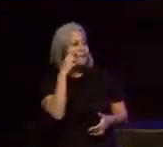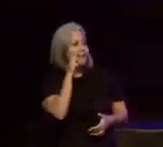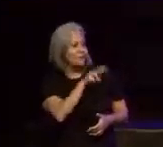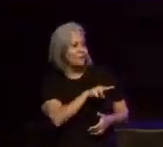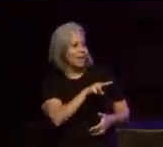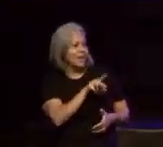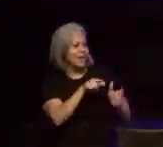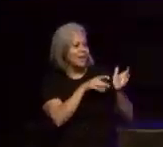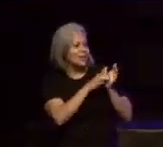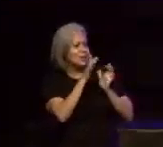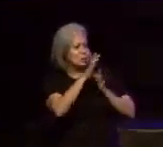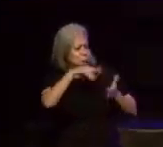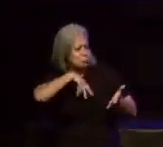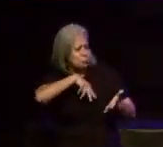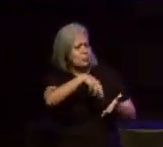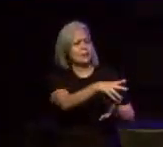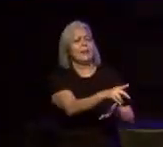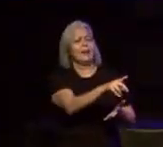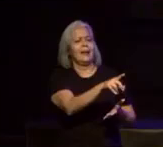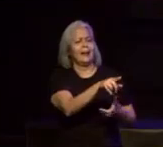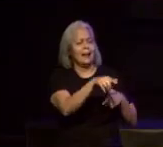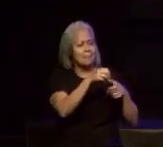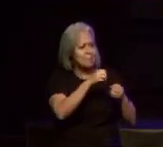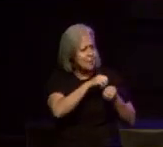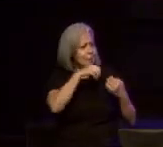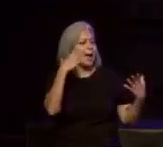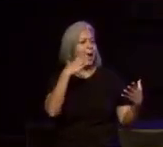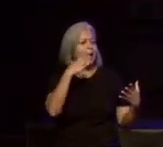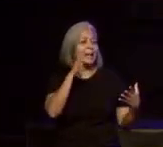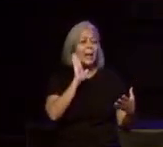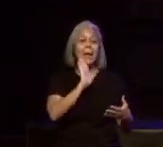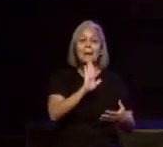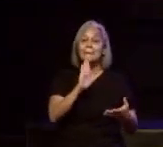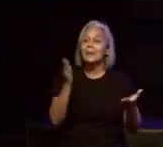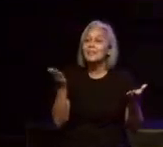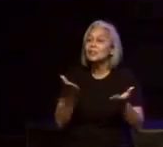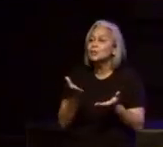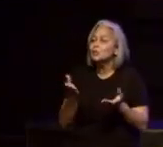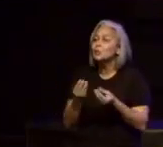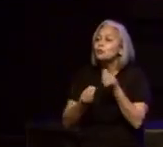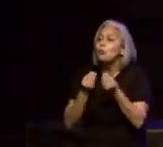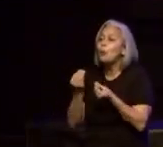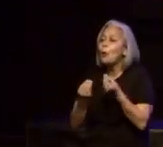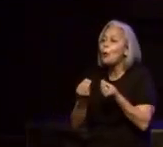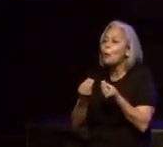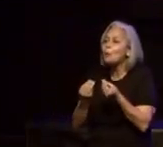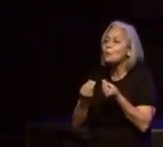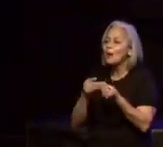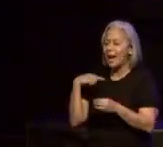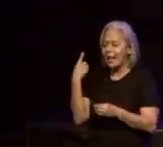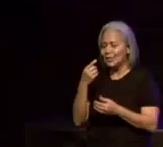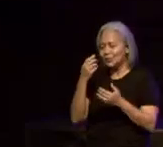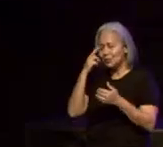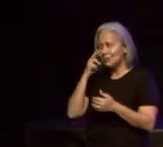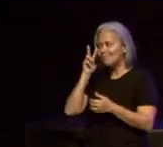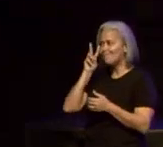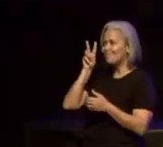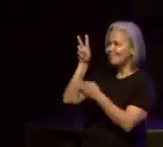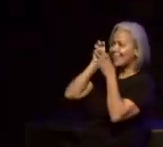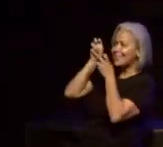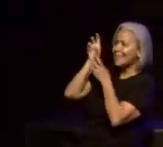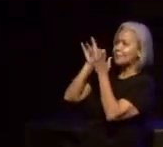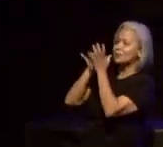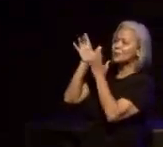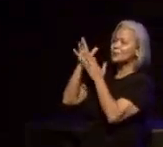lado do mundo, 2000 anos depois? Através do seu corpo, que é a igreja. Quando nós nos reunimos como corpo de Cristo,